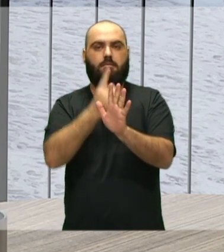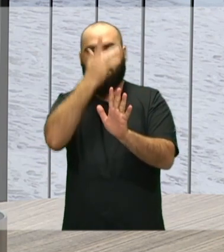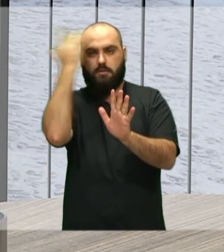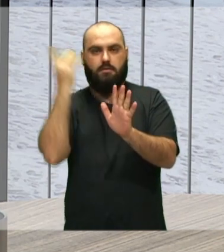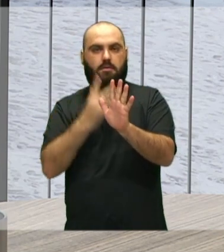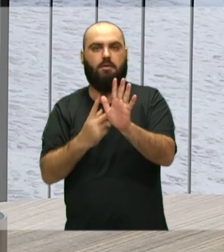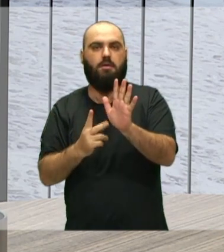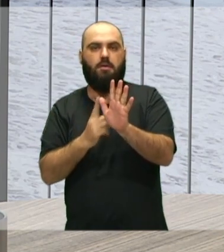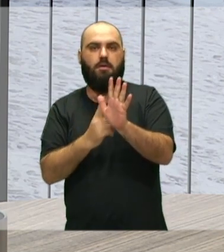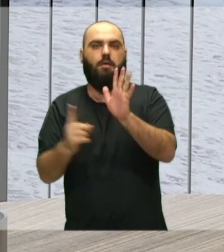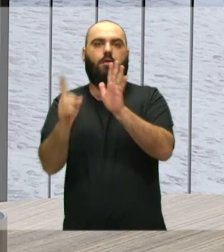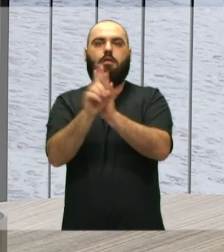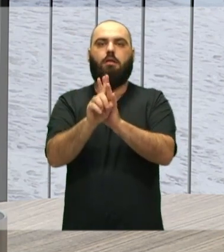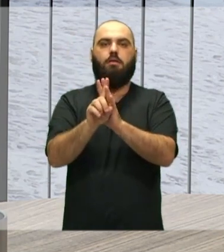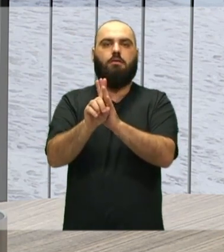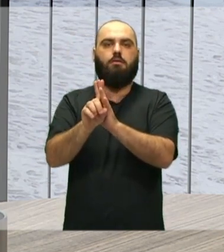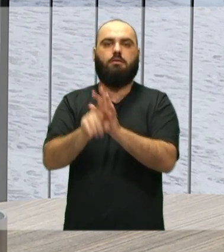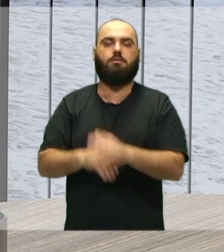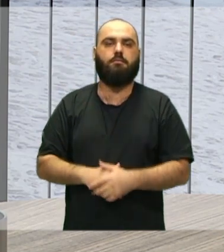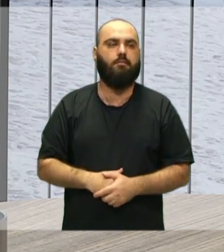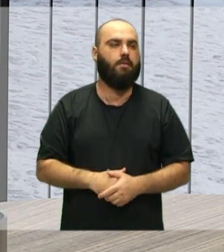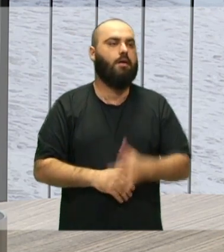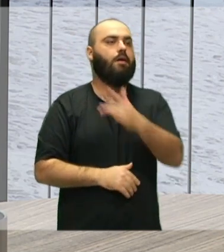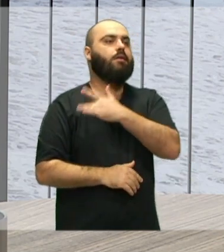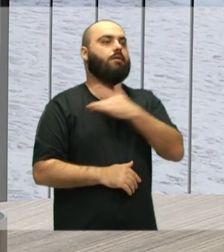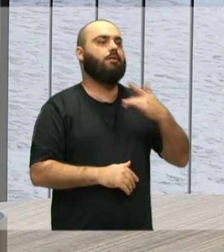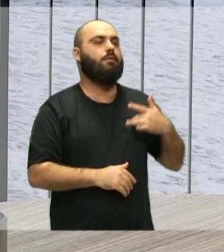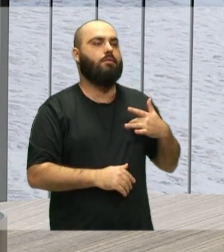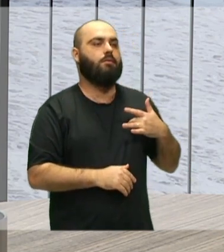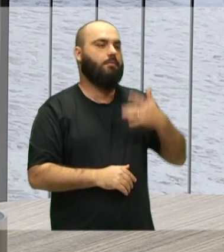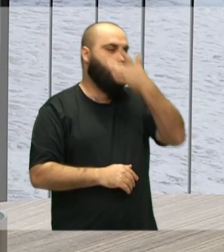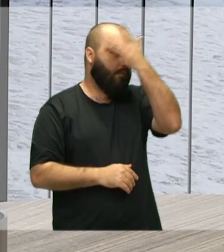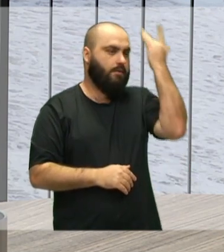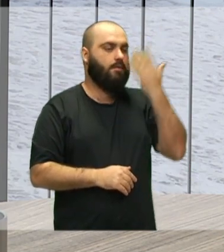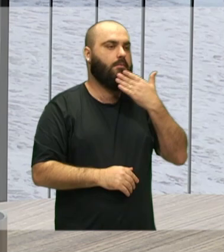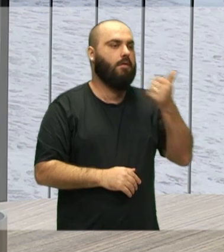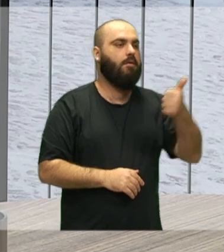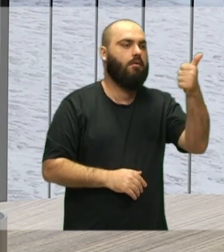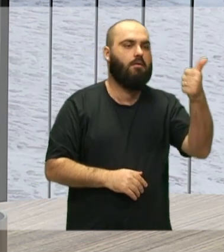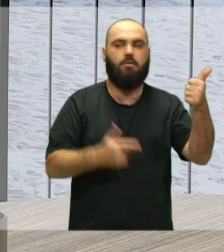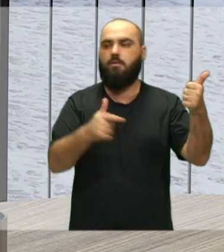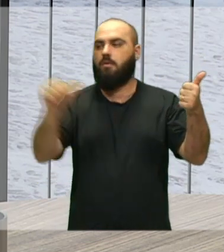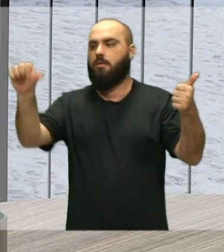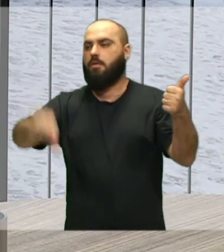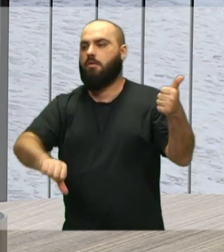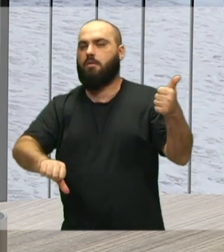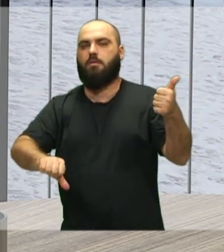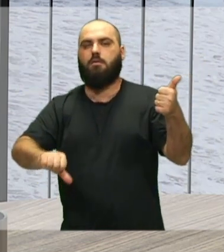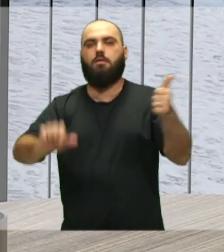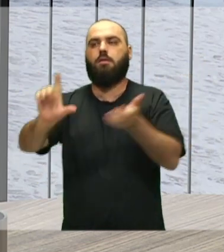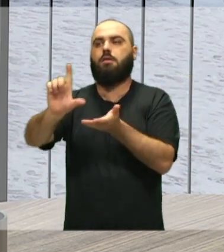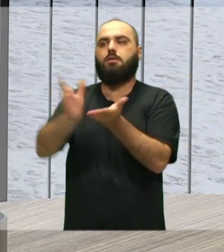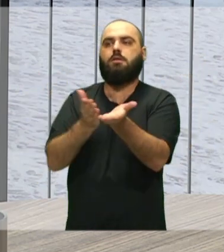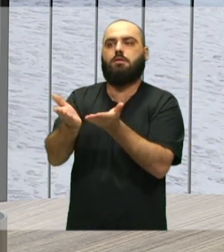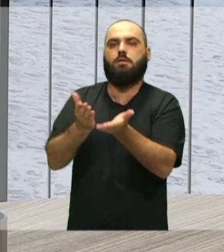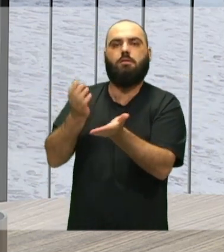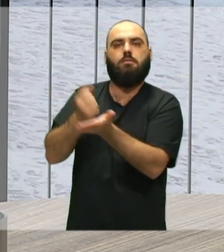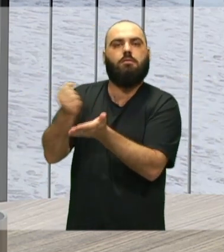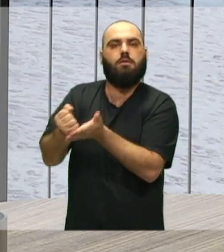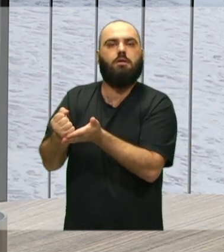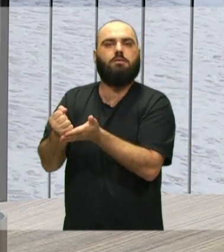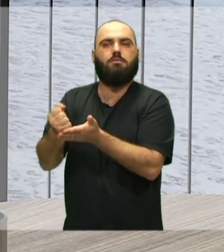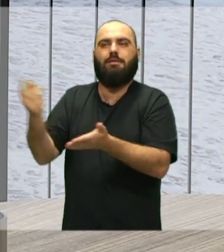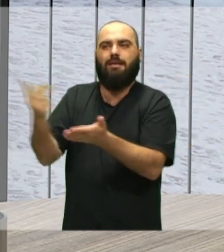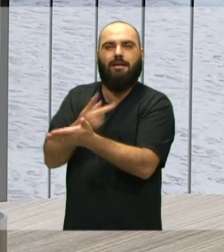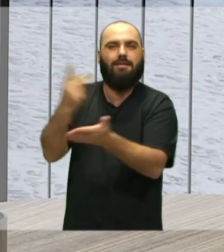vê a saúde sendo prestigiada para um ou outro, a partir do momento que a gente vê uma licitação ou qualquer tipo de contrato administrativo que não está sendo